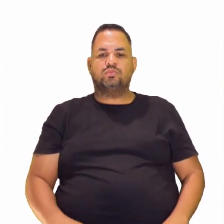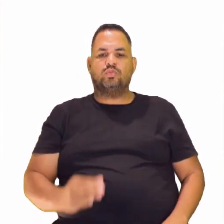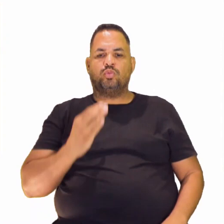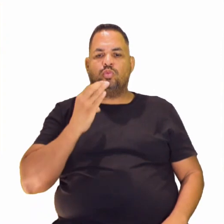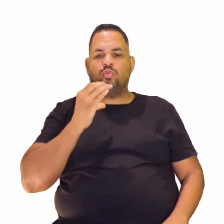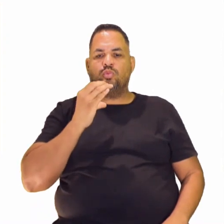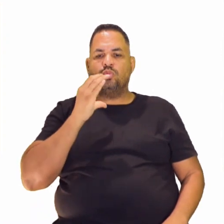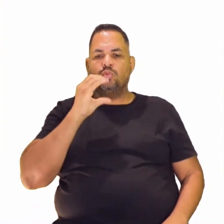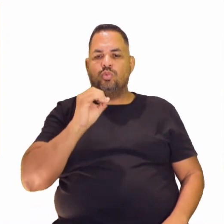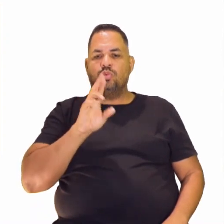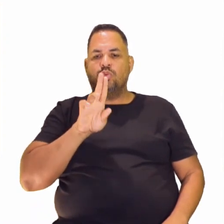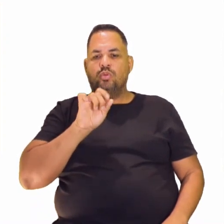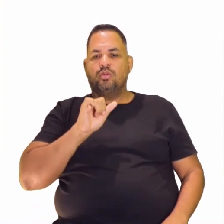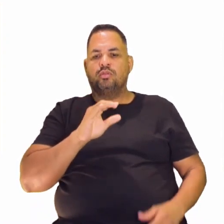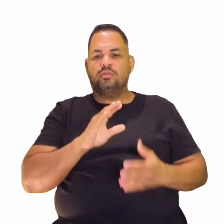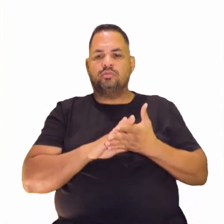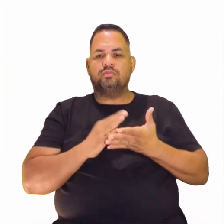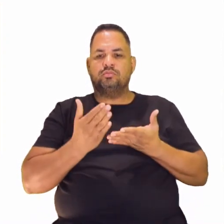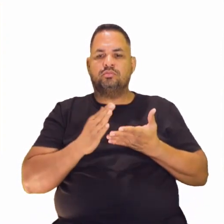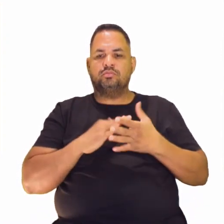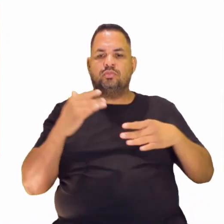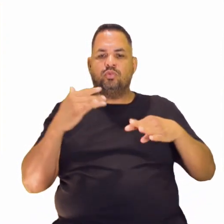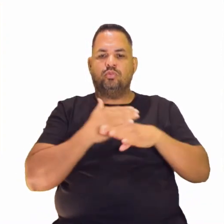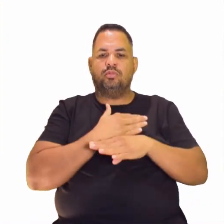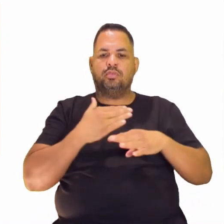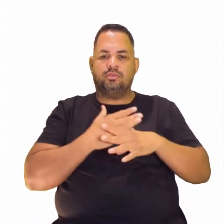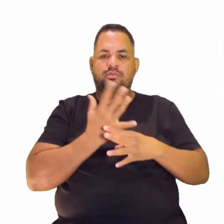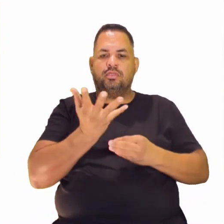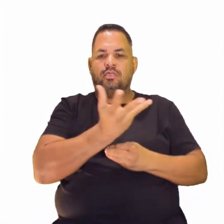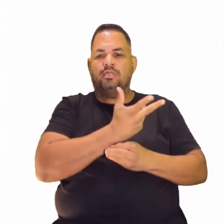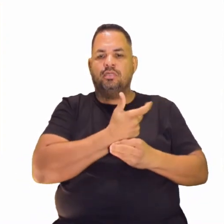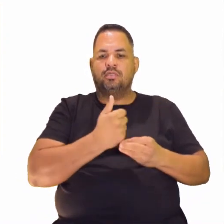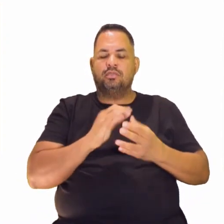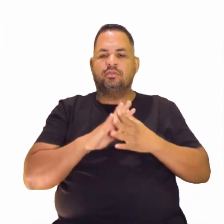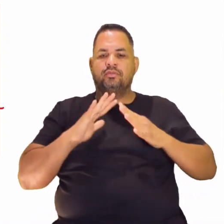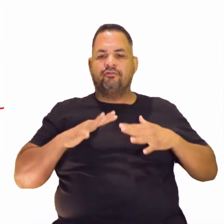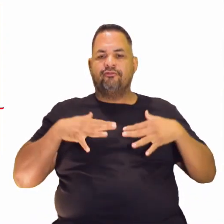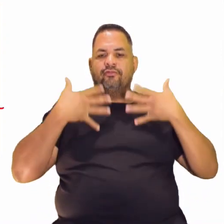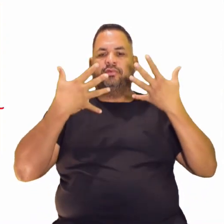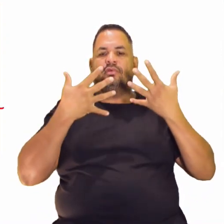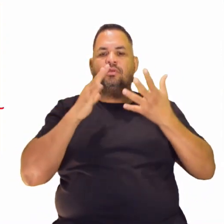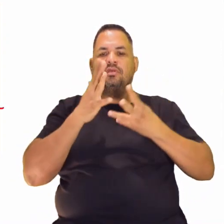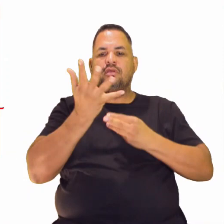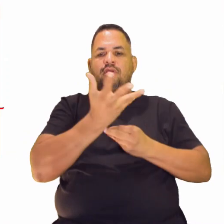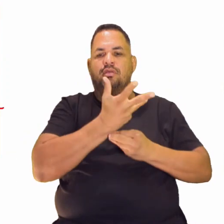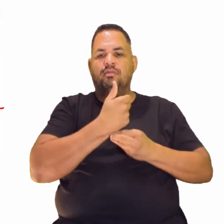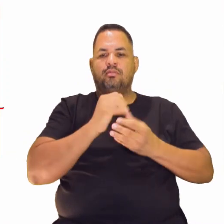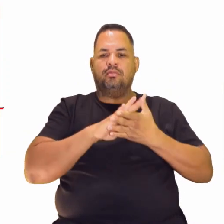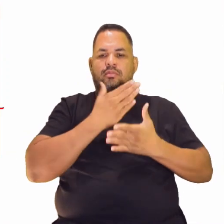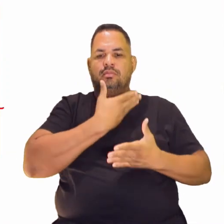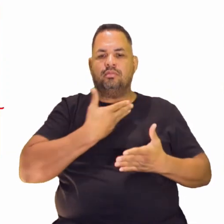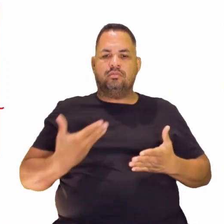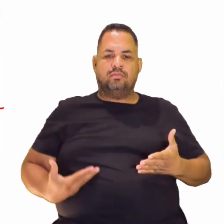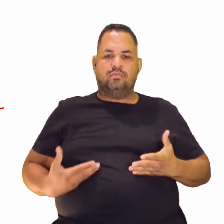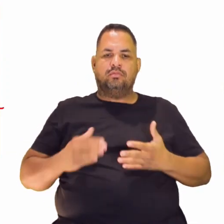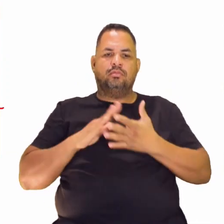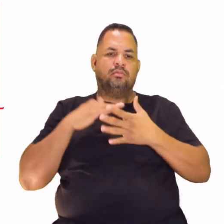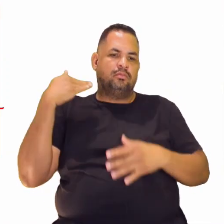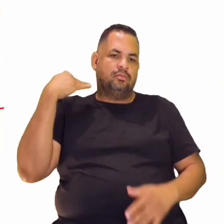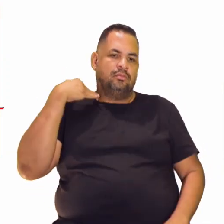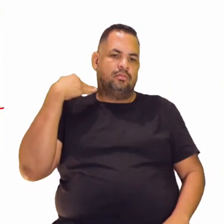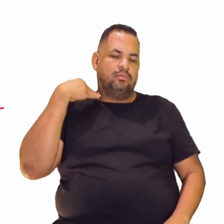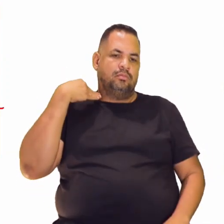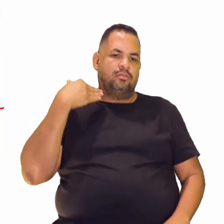do CURA, ou seja, do Circuito Urbano de Arte, o maior festival de artes públicas de Minas